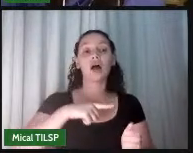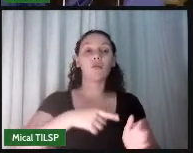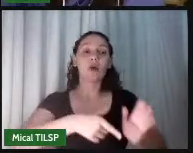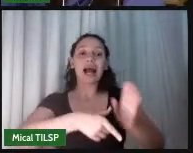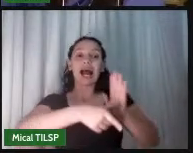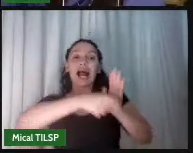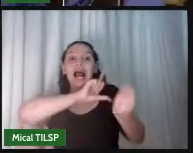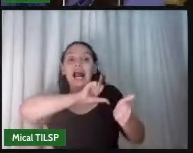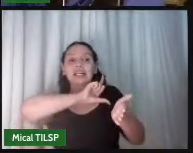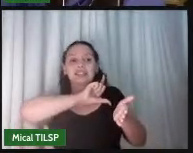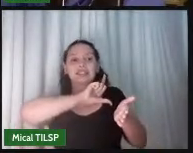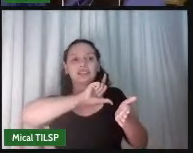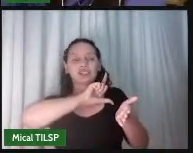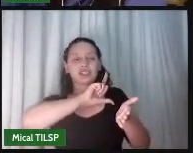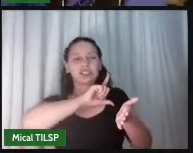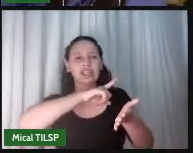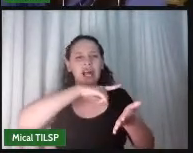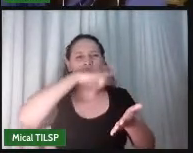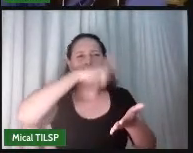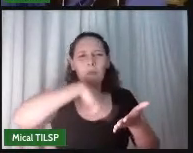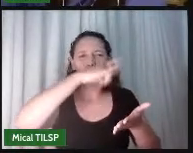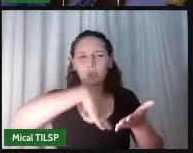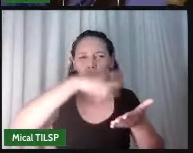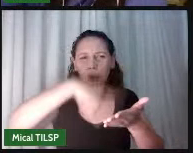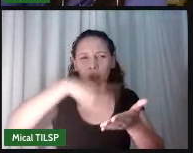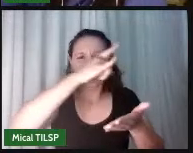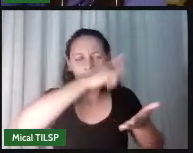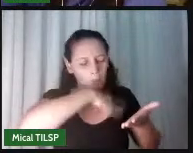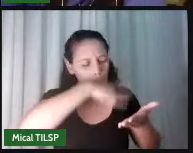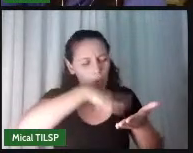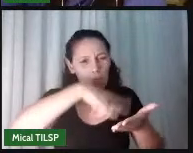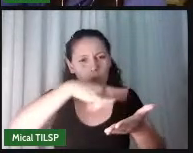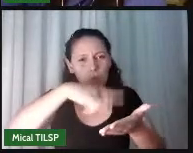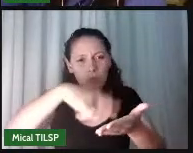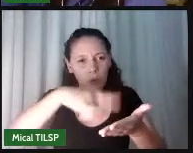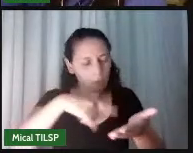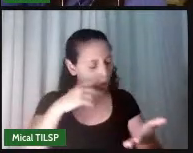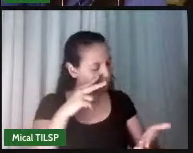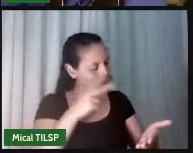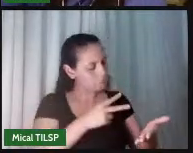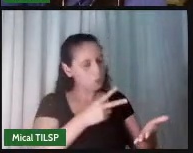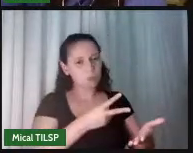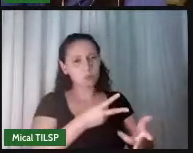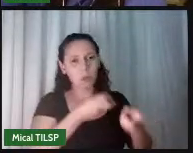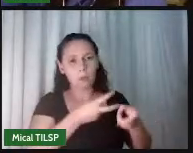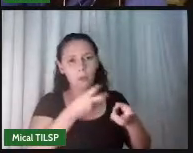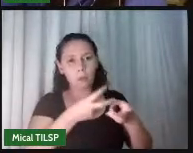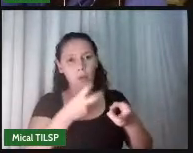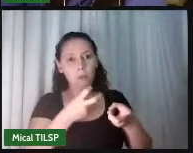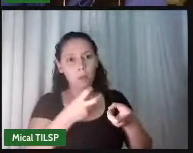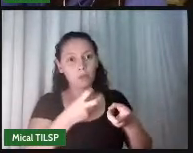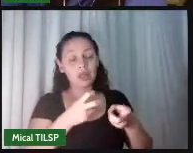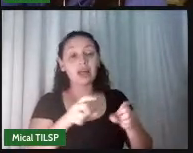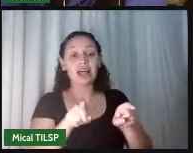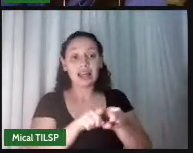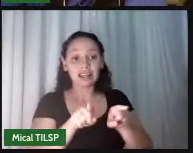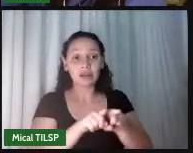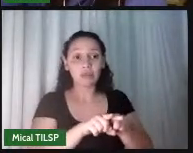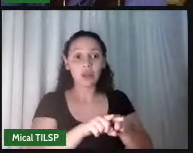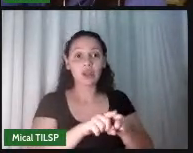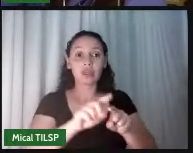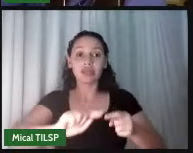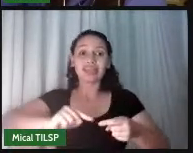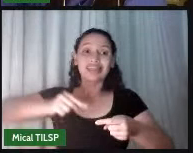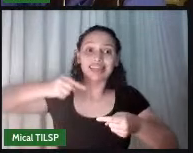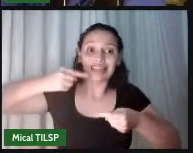modelos, fotografias, qualquer coisa. E a gente vai fazer um pós-mortem, que é a análise, baseada nessas documentações que a gente tem ante-mortem, tá?